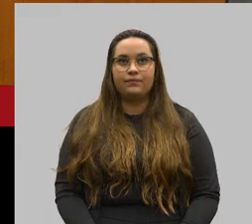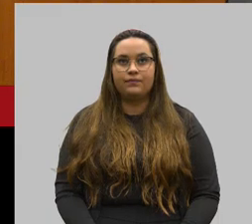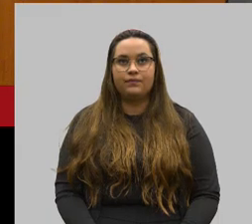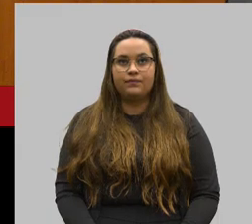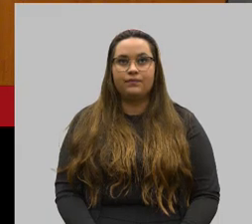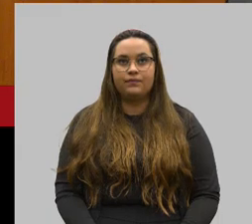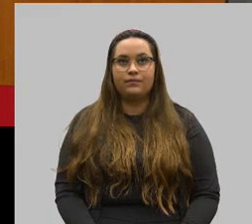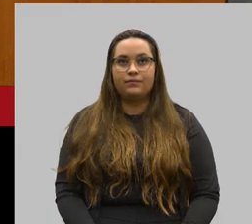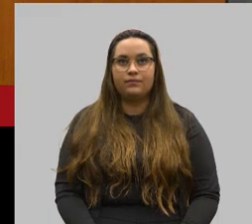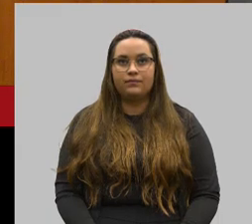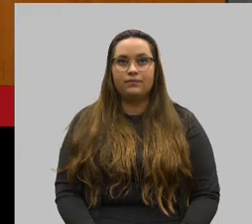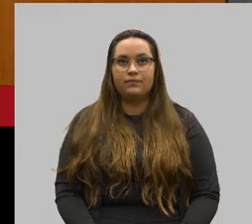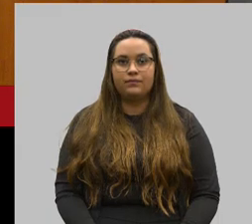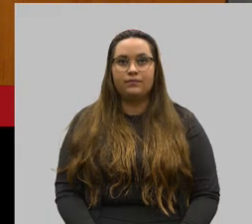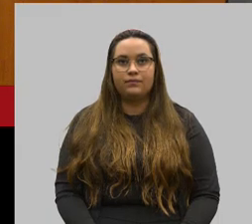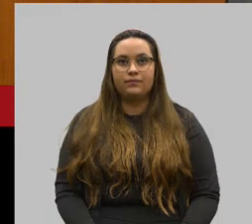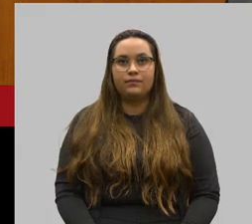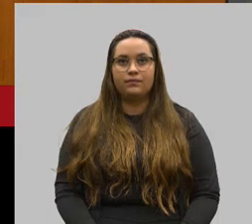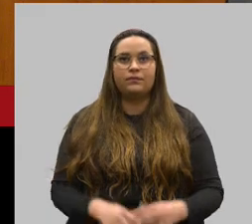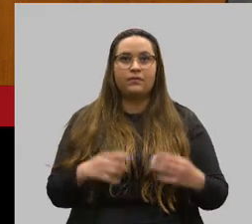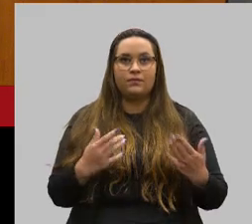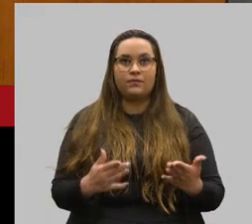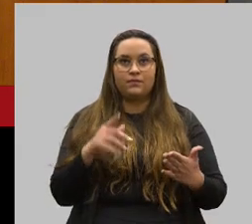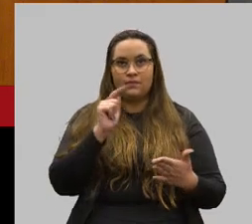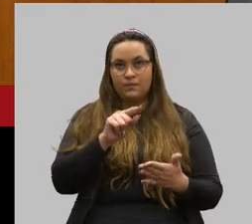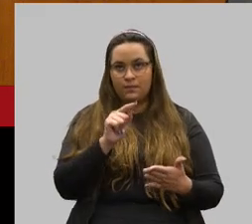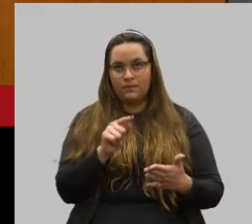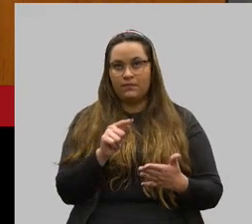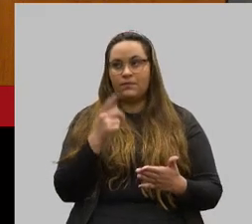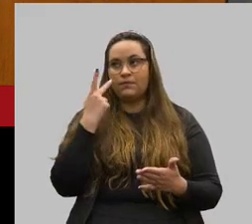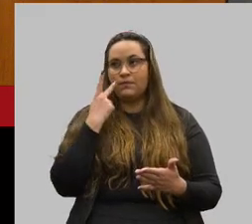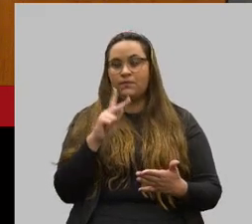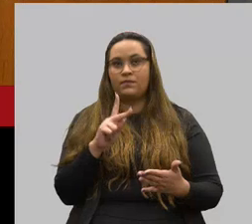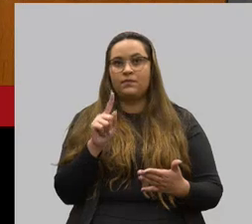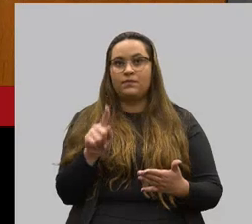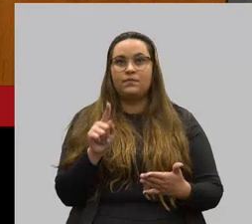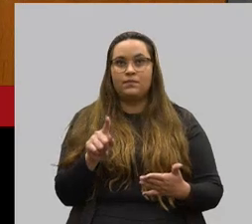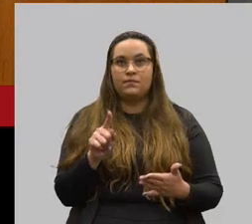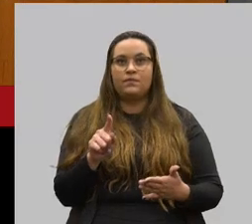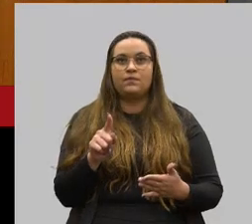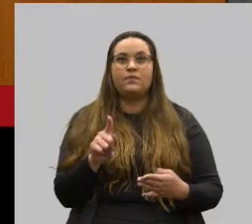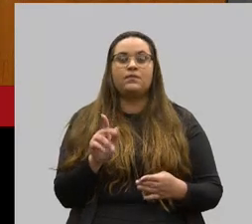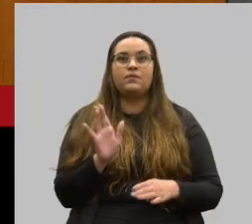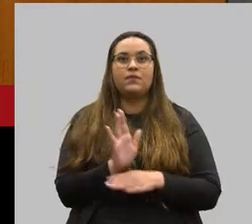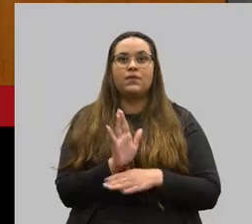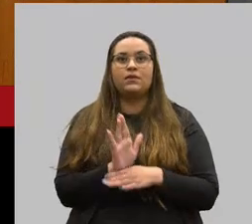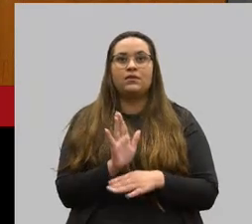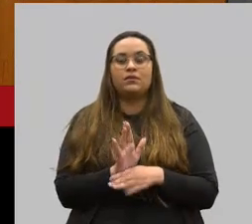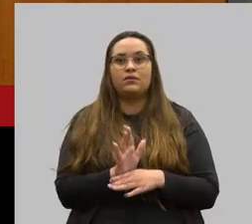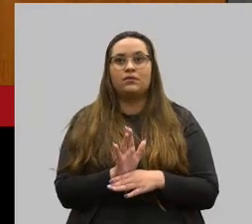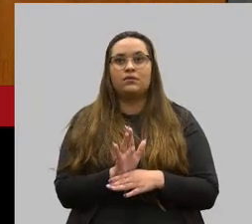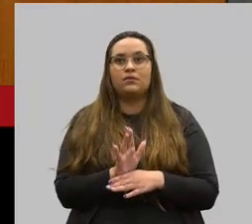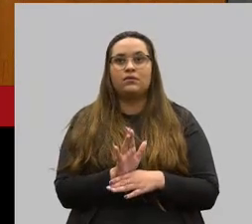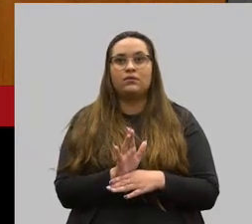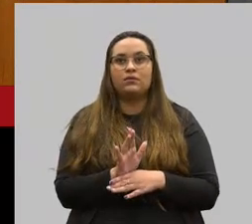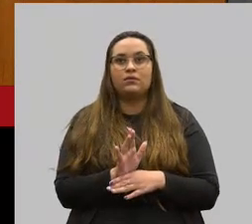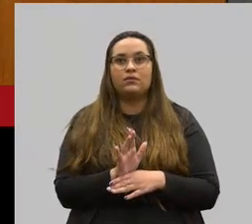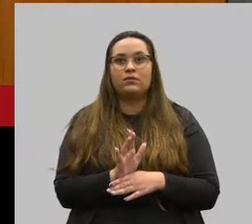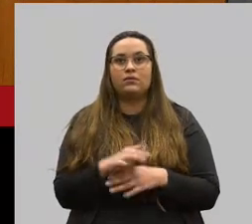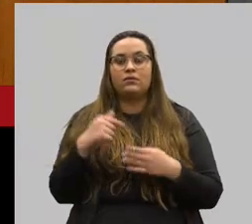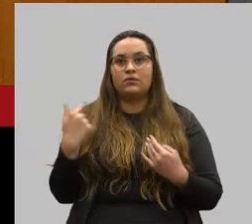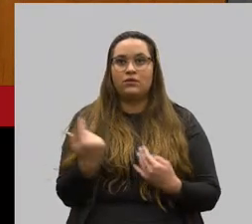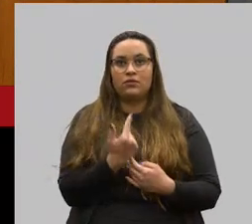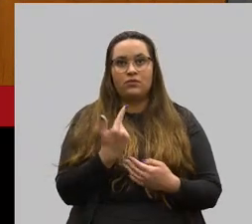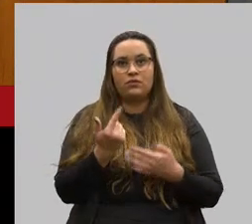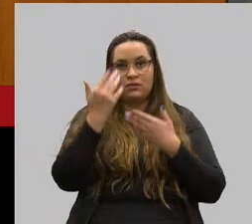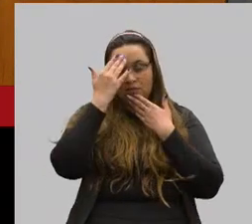possa eh fazer com mais brevidade presidência agradece a